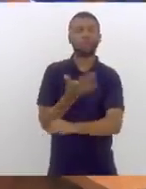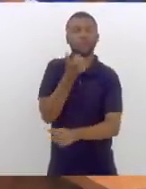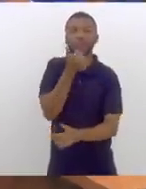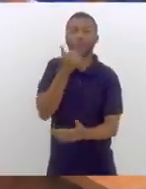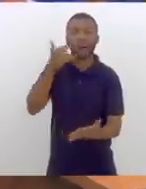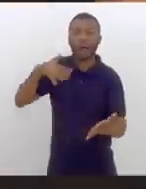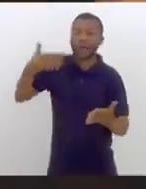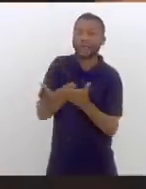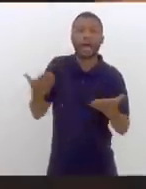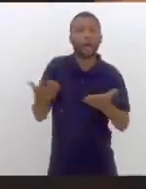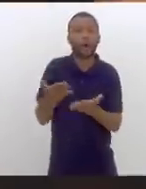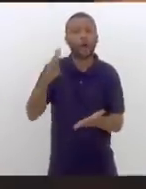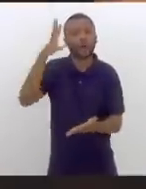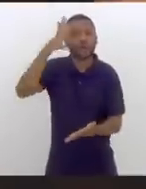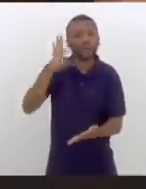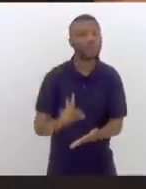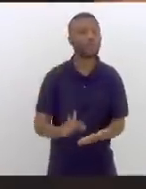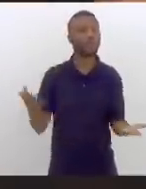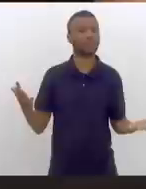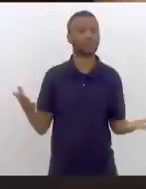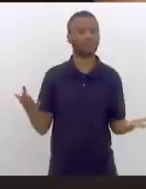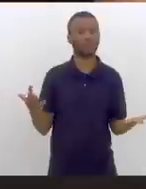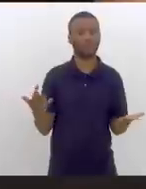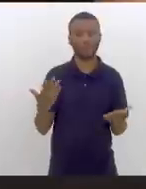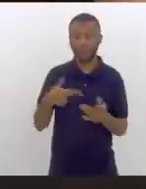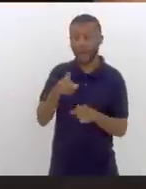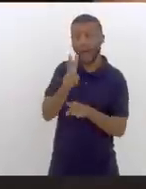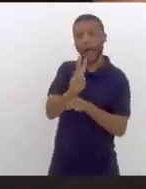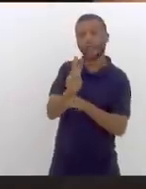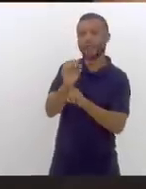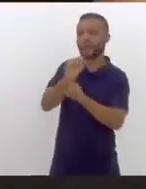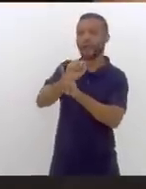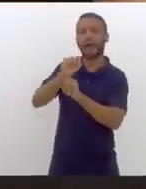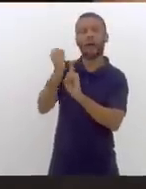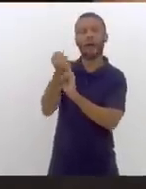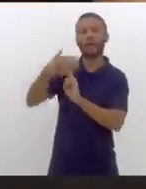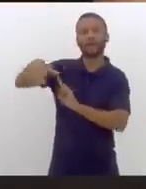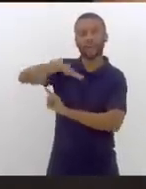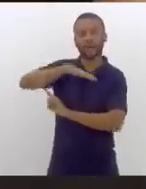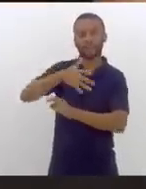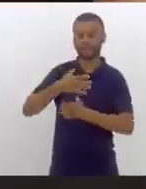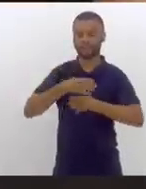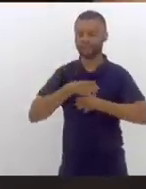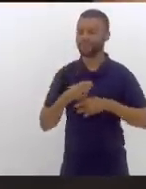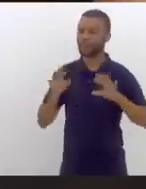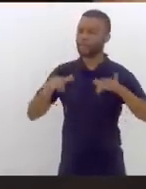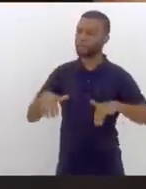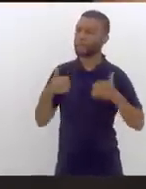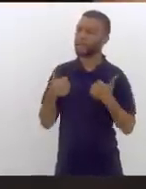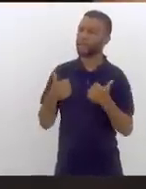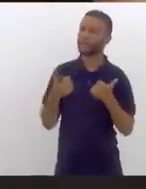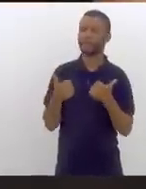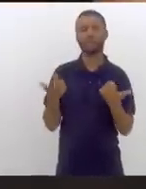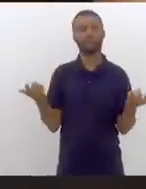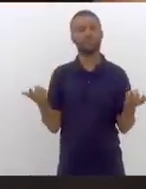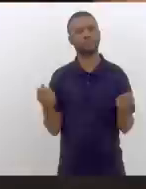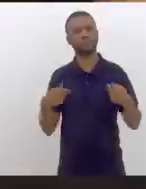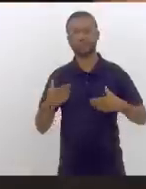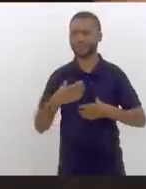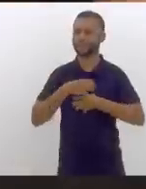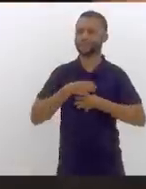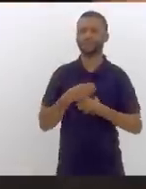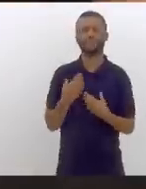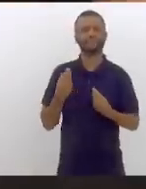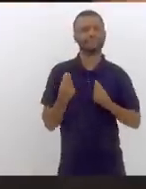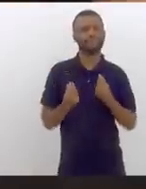agora entendeu para atender a sociedade eu tenho que tá bem eu tenho que estar bem entendeu